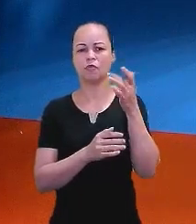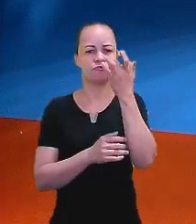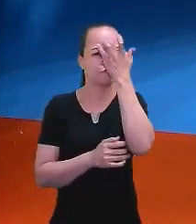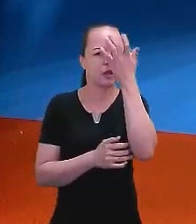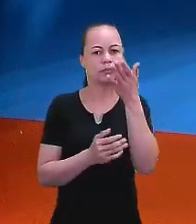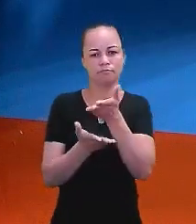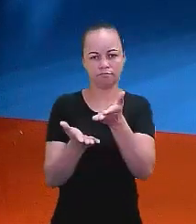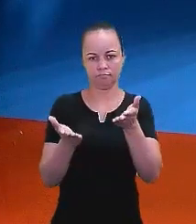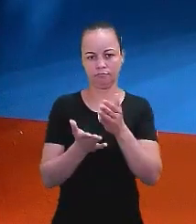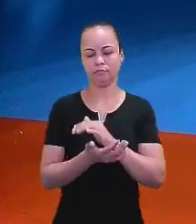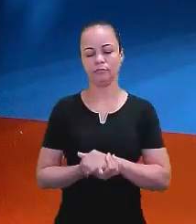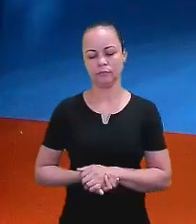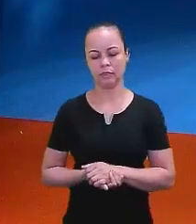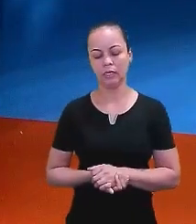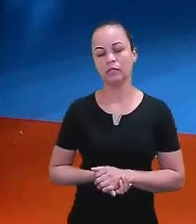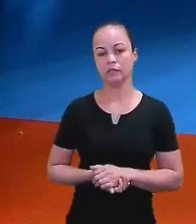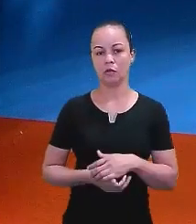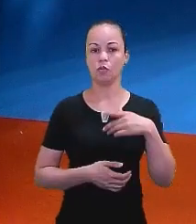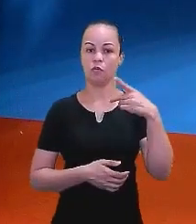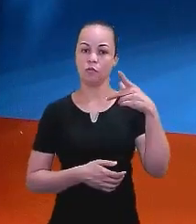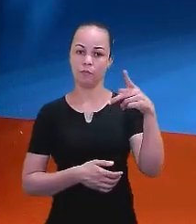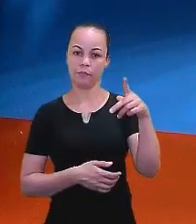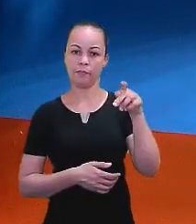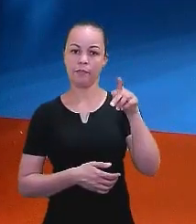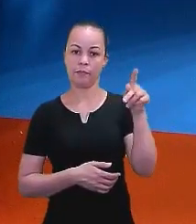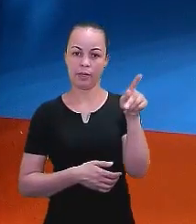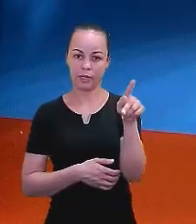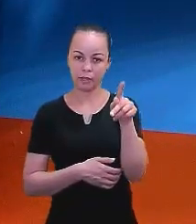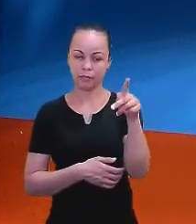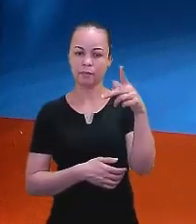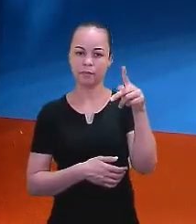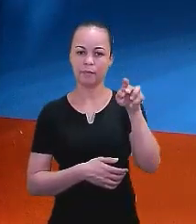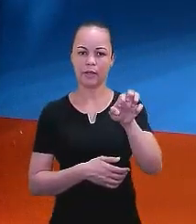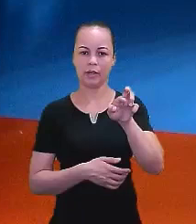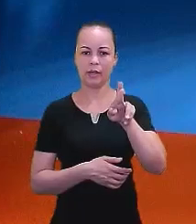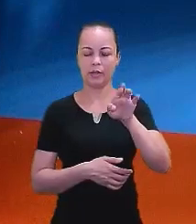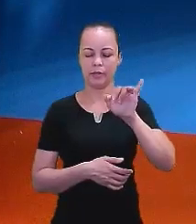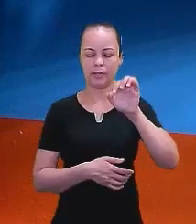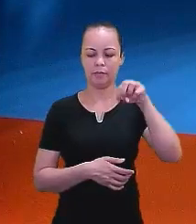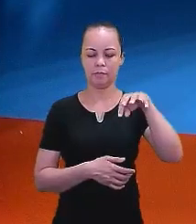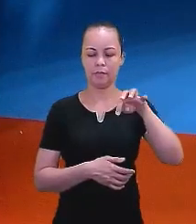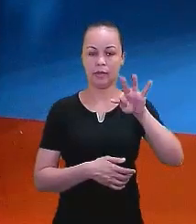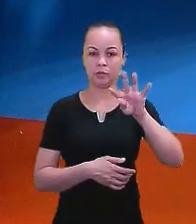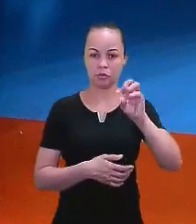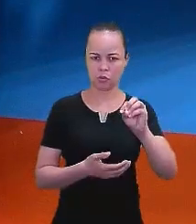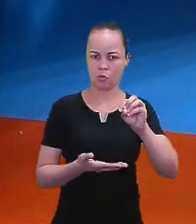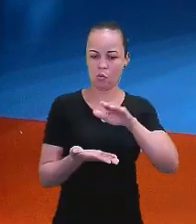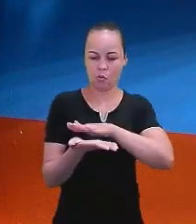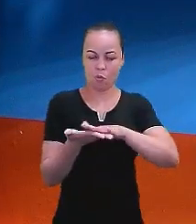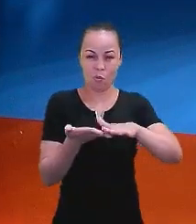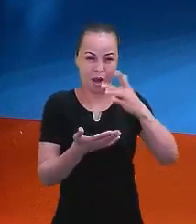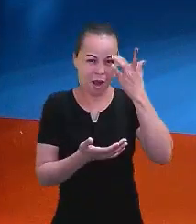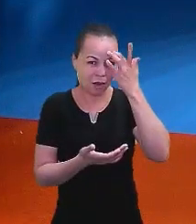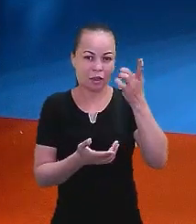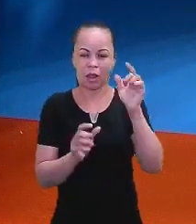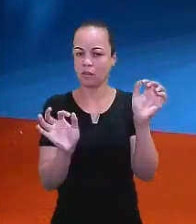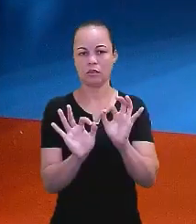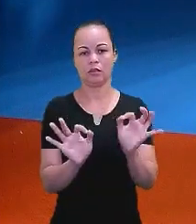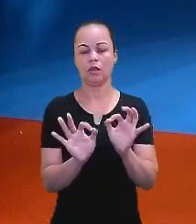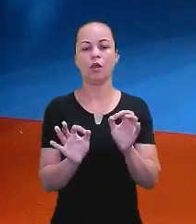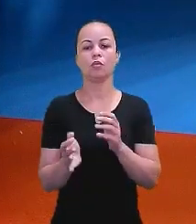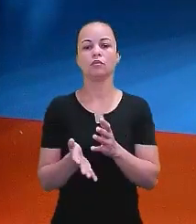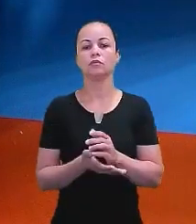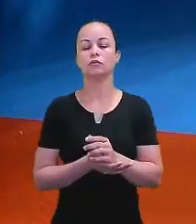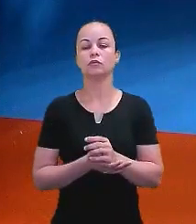sabe que perímetro, né, como a gente conversou aqui agora, isso aí não é ideia de área, tem 2 dimensões, mas ele está falando